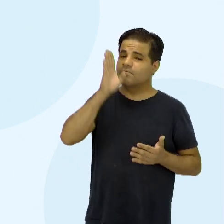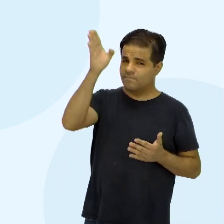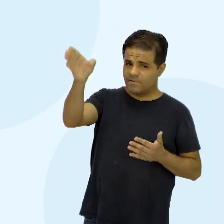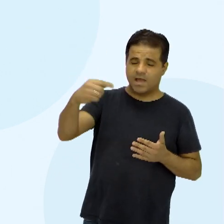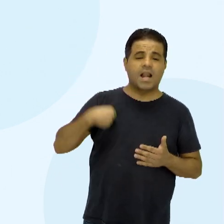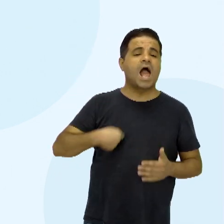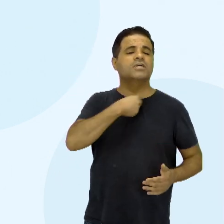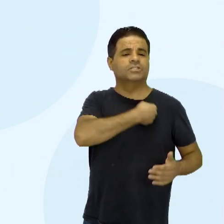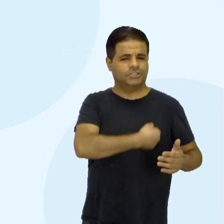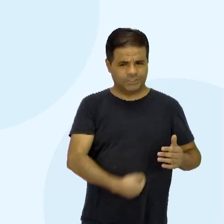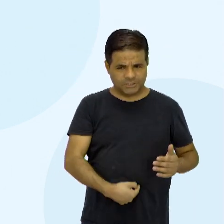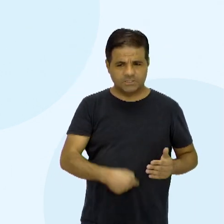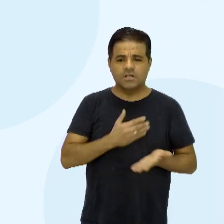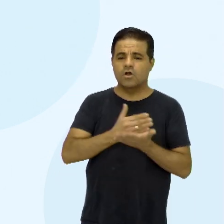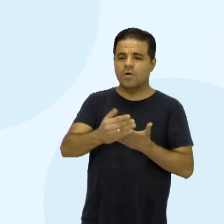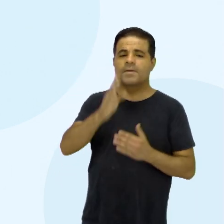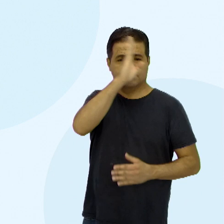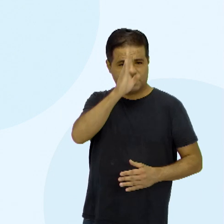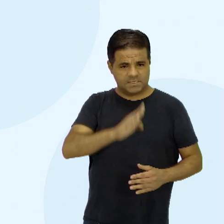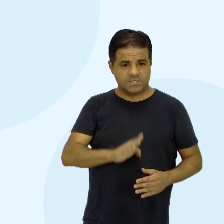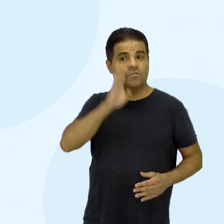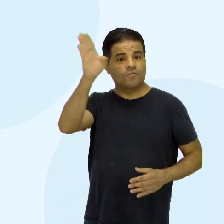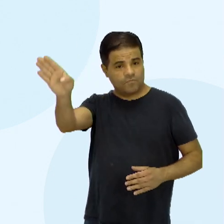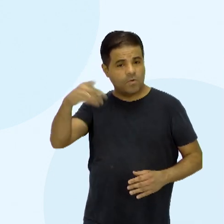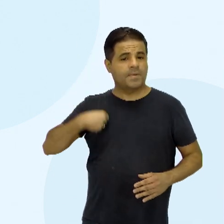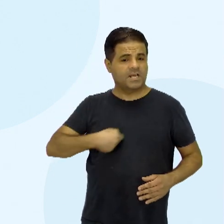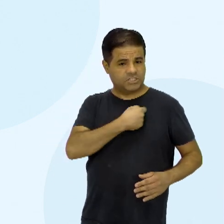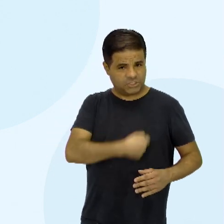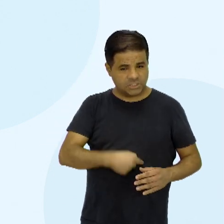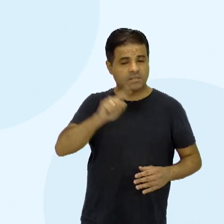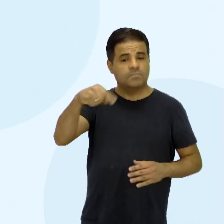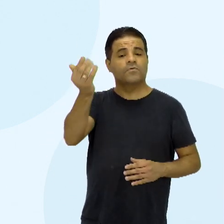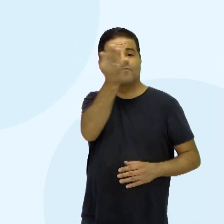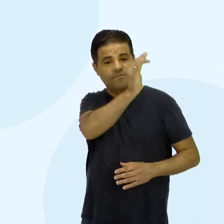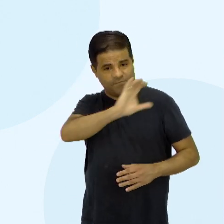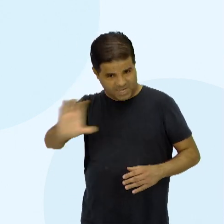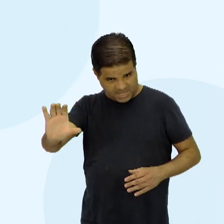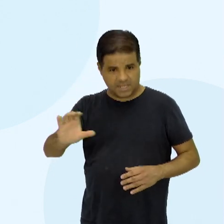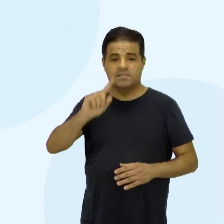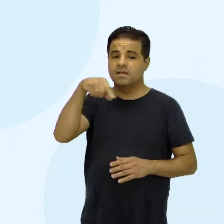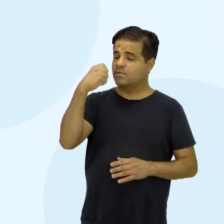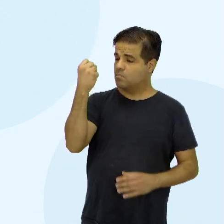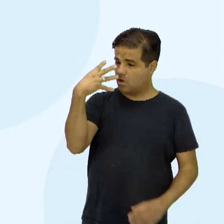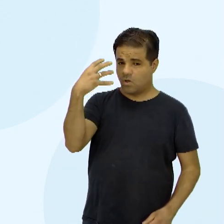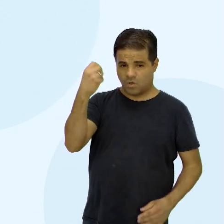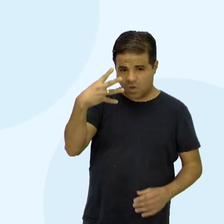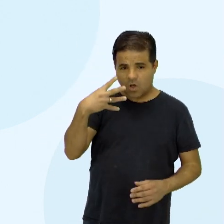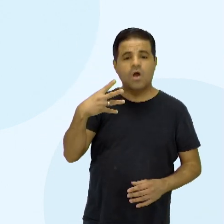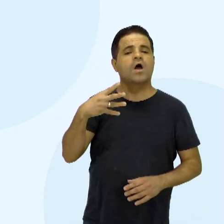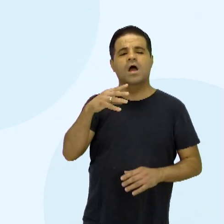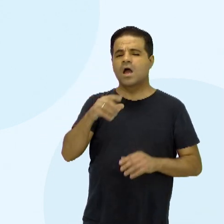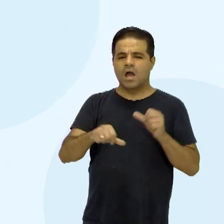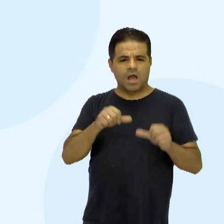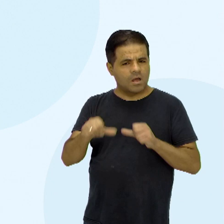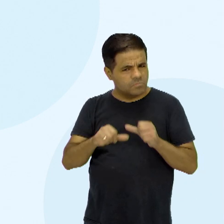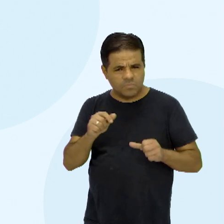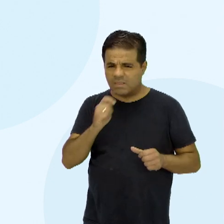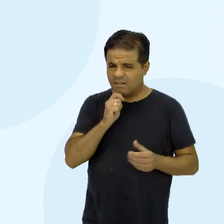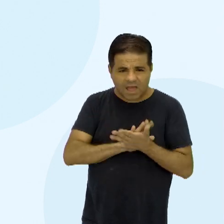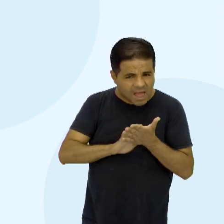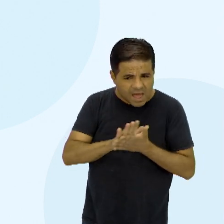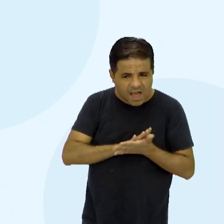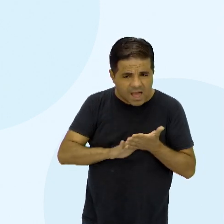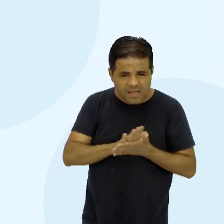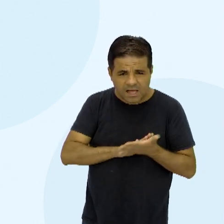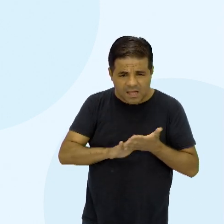para a China, ó, começa aqui no Brasil, vou para a China, depois França e Inglaterra. Ah, professora, não altera nada. Será que não altera